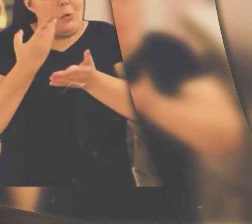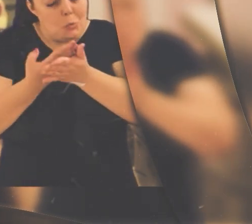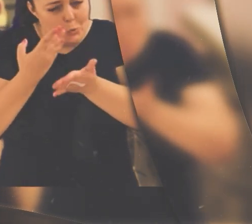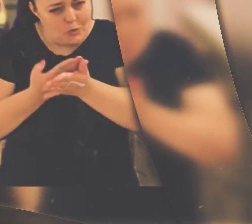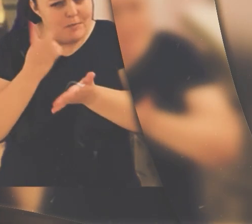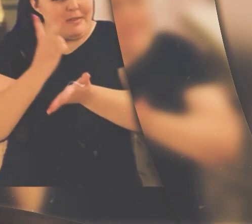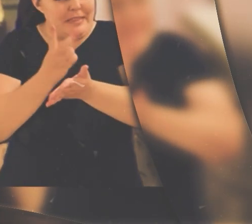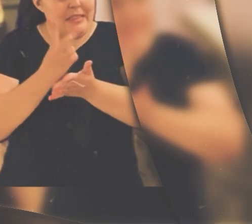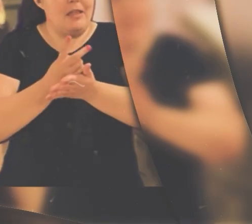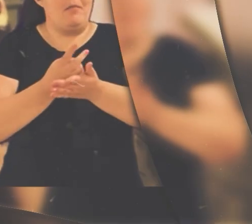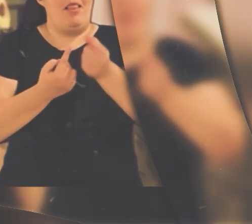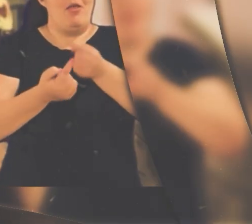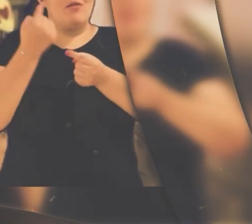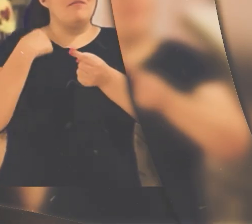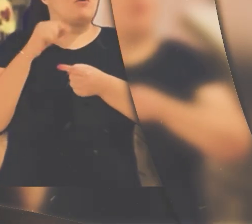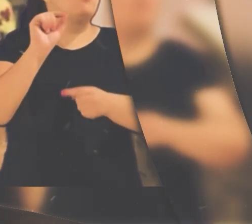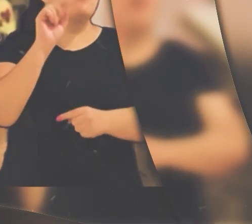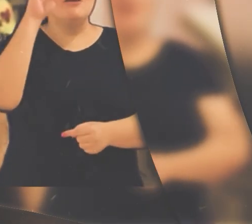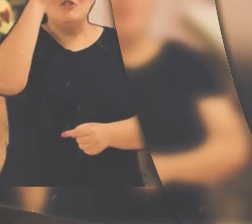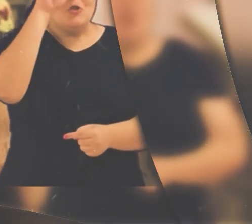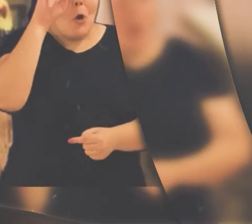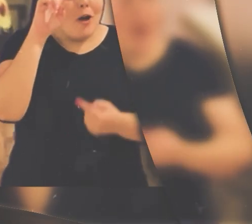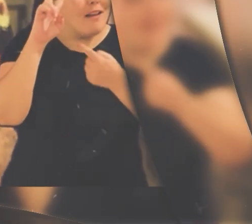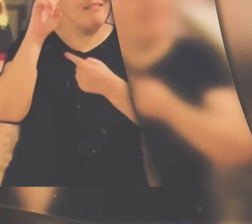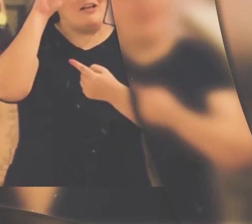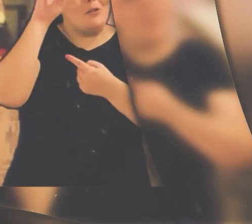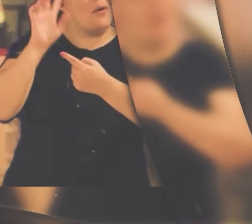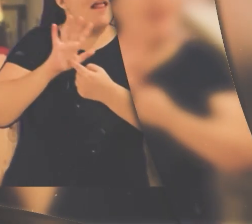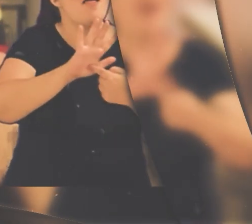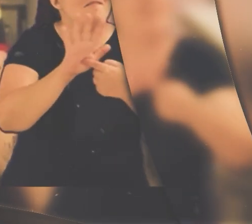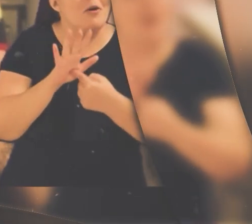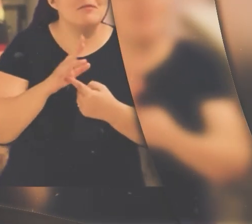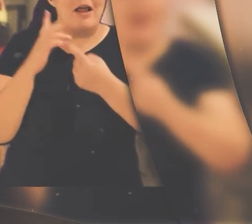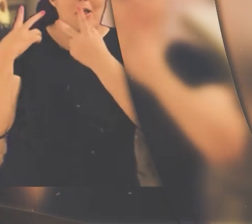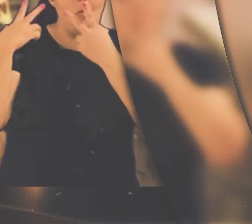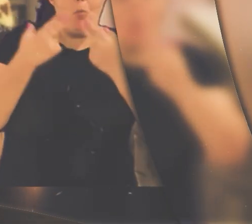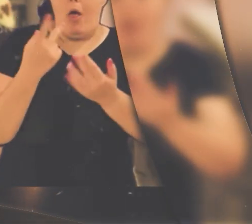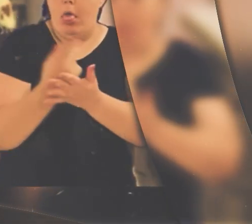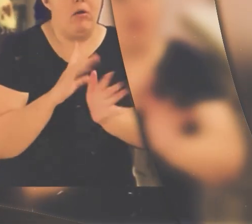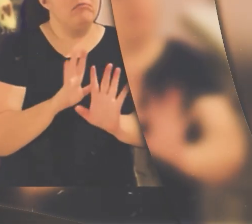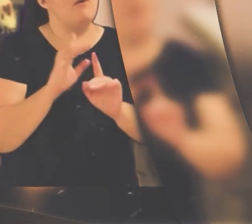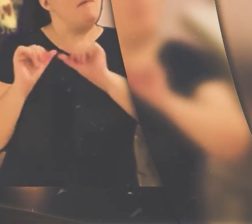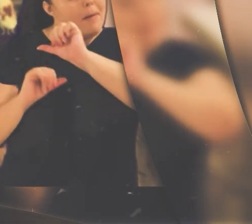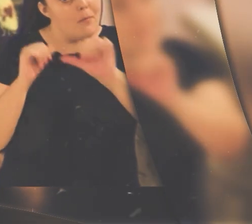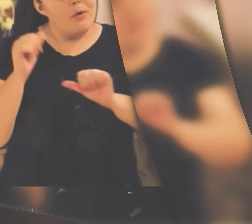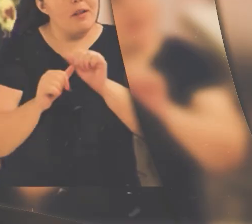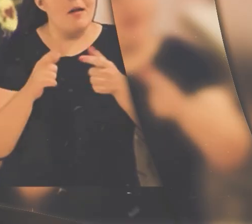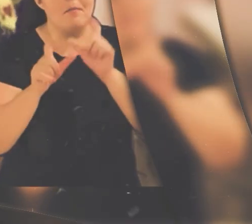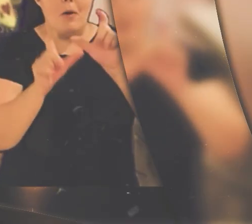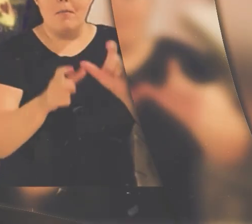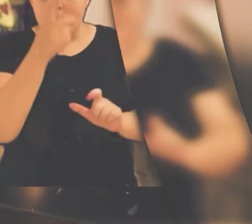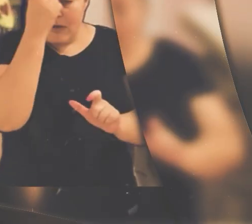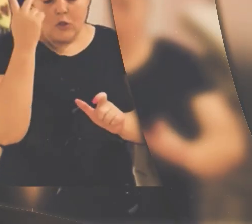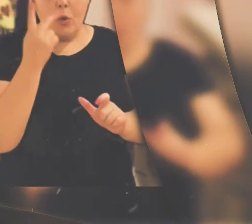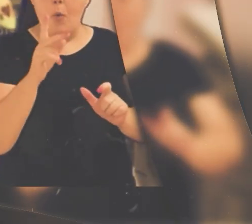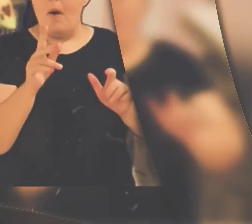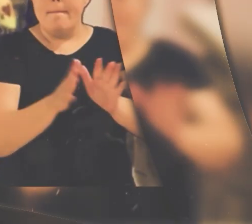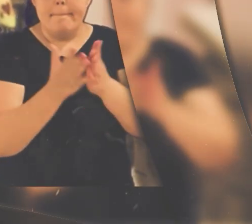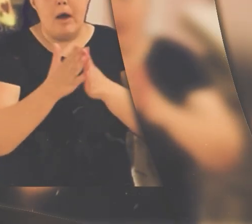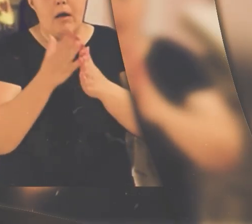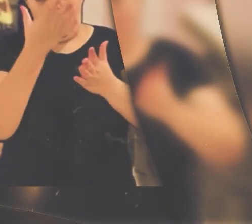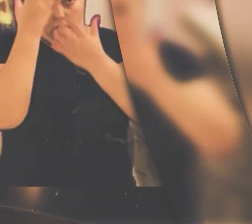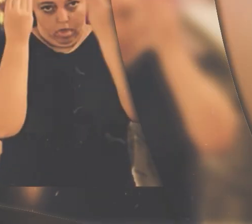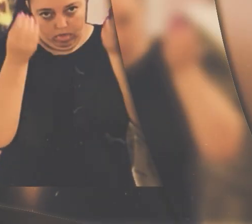é, aliás, uma coisa que a gente estuda que chama história, e a história a gente estuda para não repetir os erros pela memória fraca do